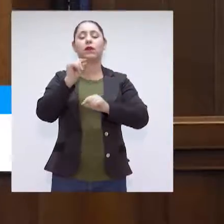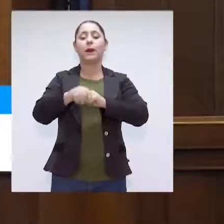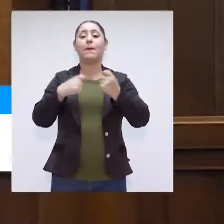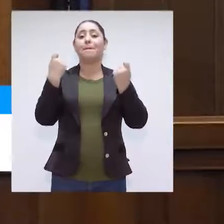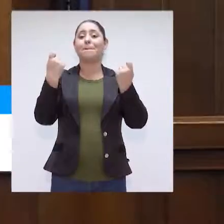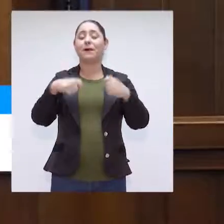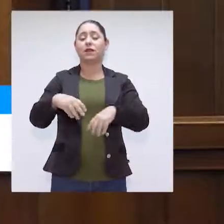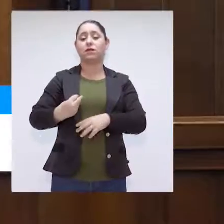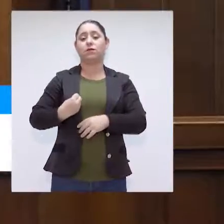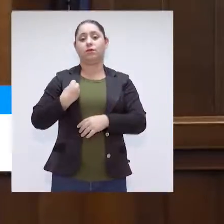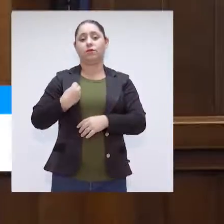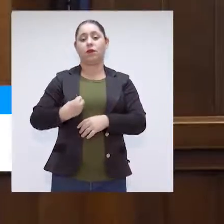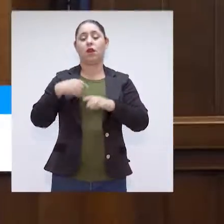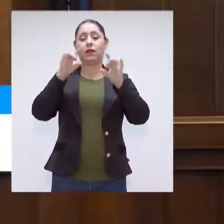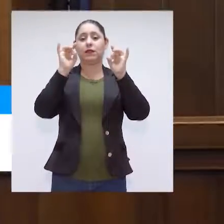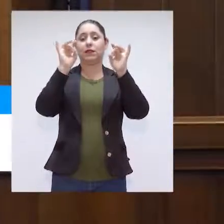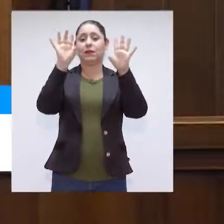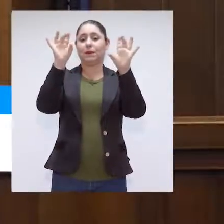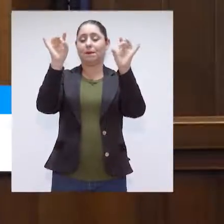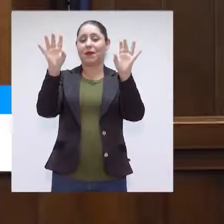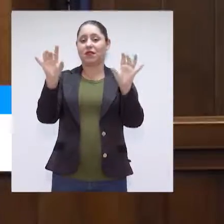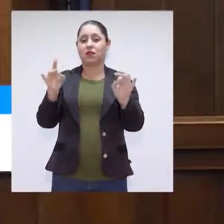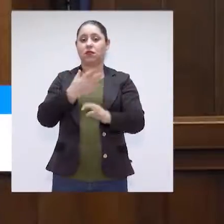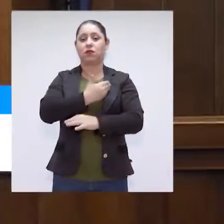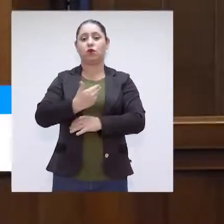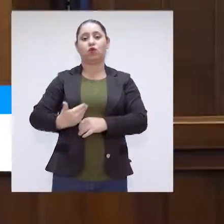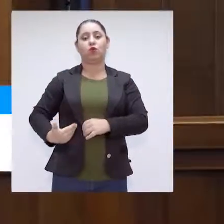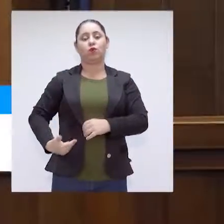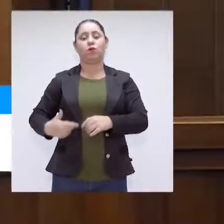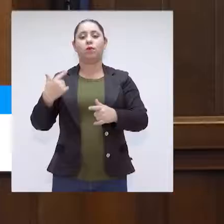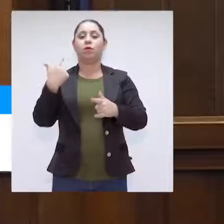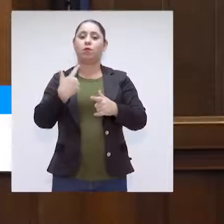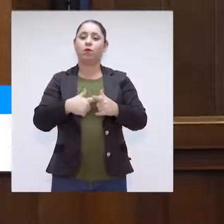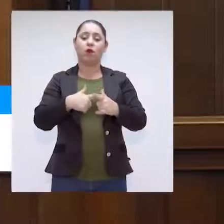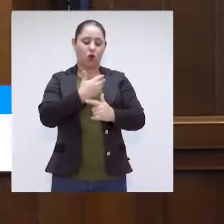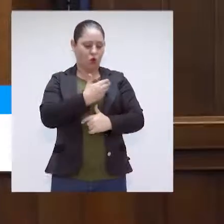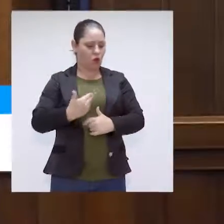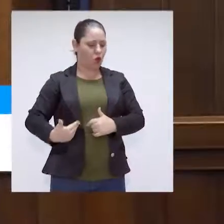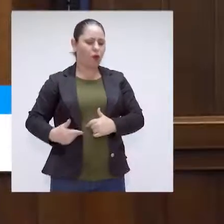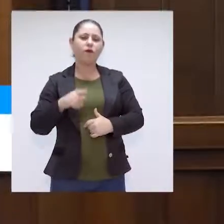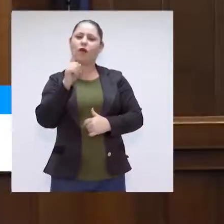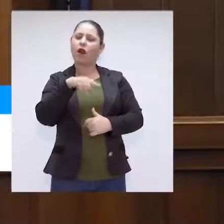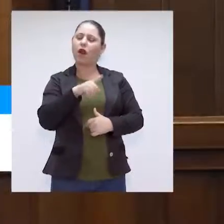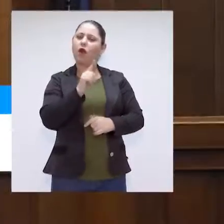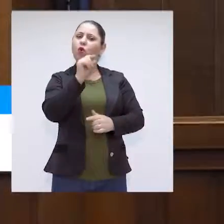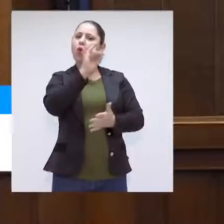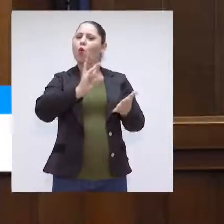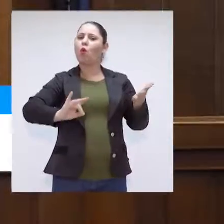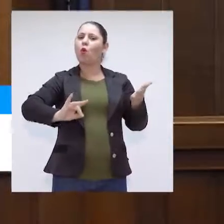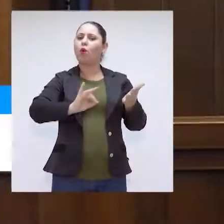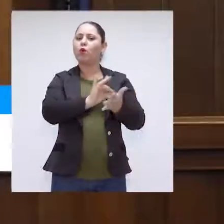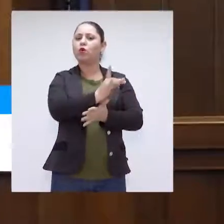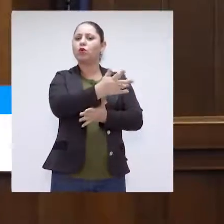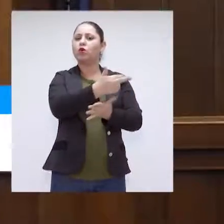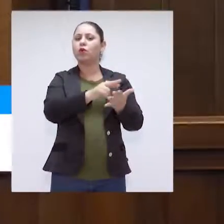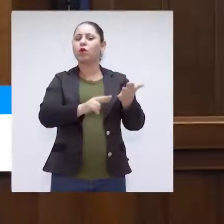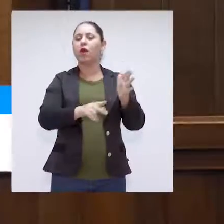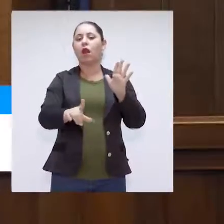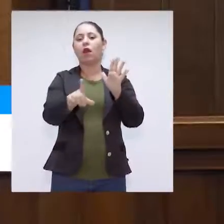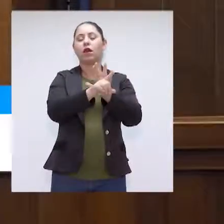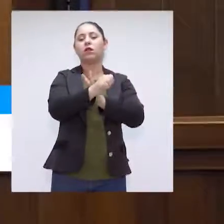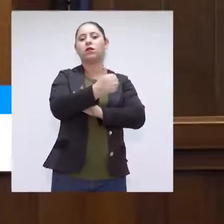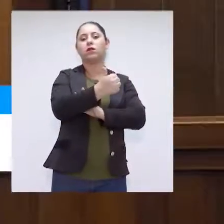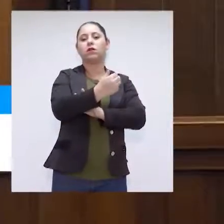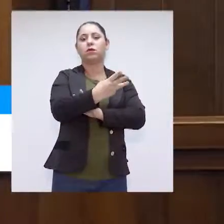proposta que deve ter a participação especialmente do governo, porque é dele que cabe